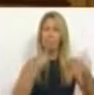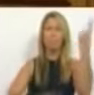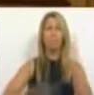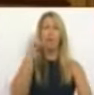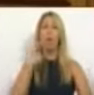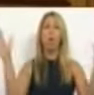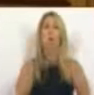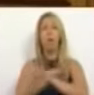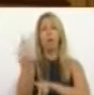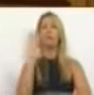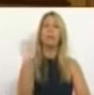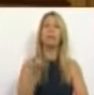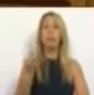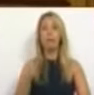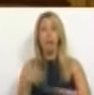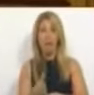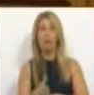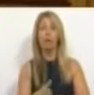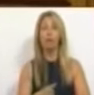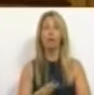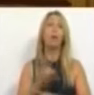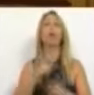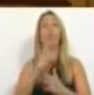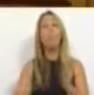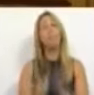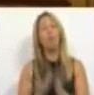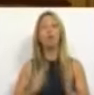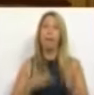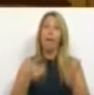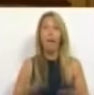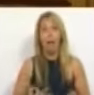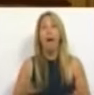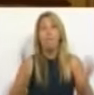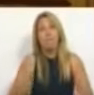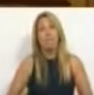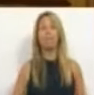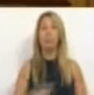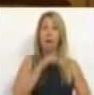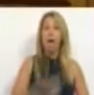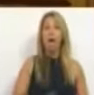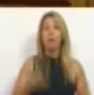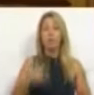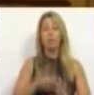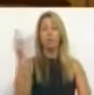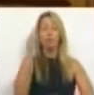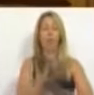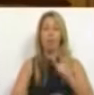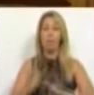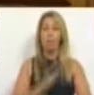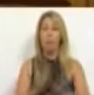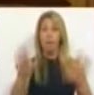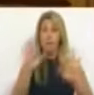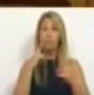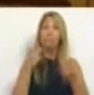ação através de uma proposta que, afinal, ainda carece de consentimento da União Europeia. Mas uma vez que há esta disponibilidade para